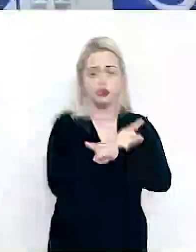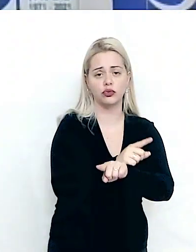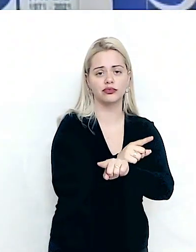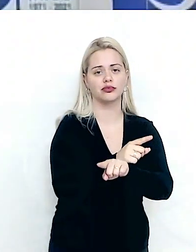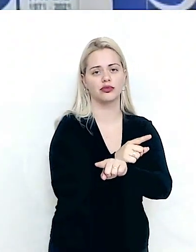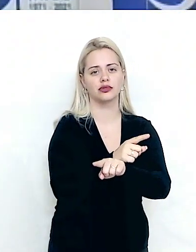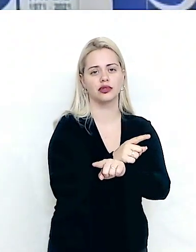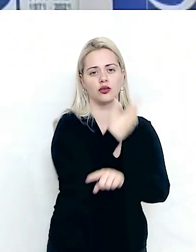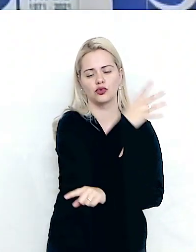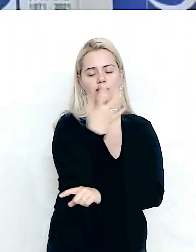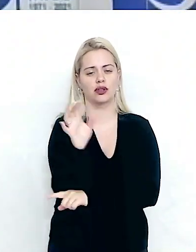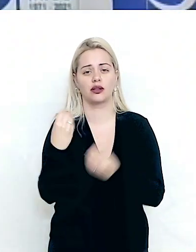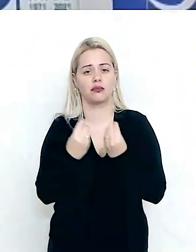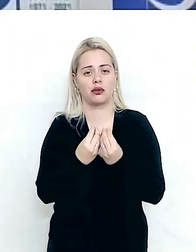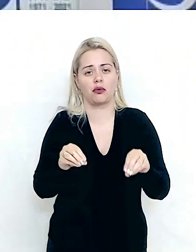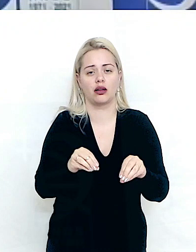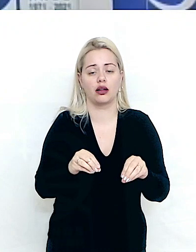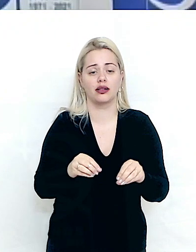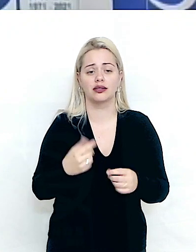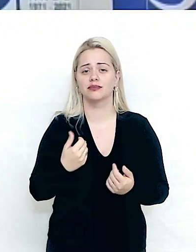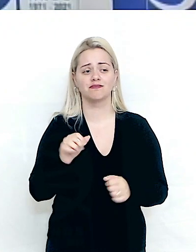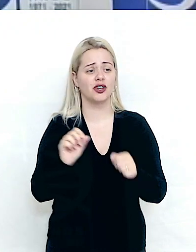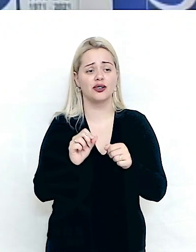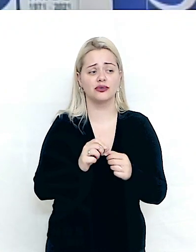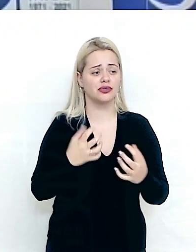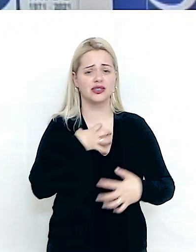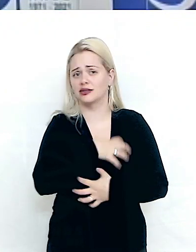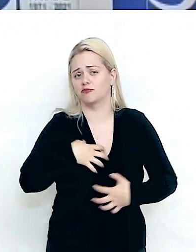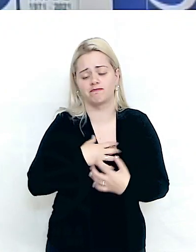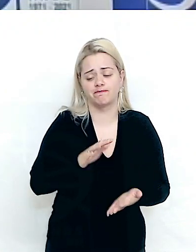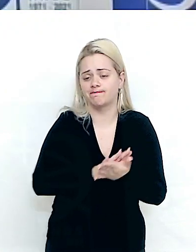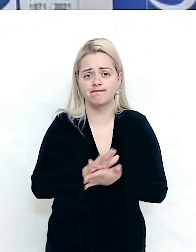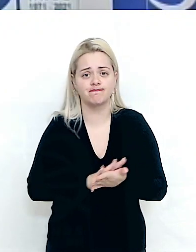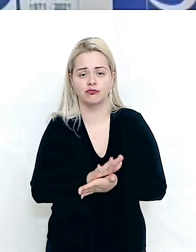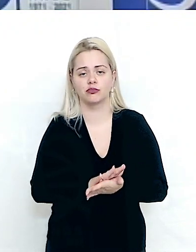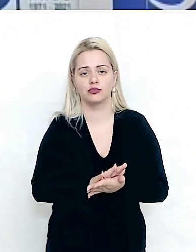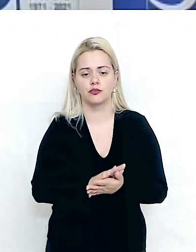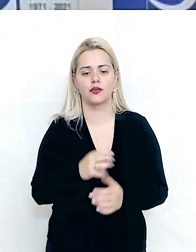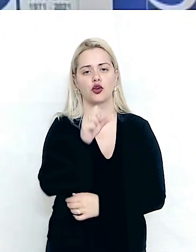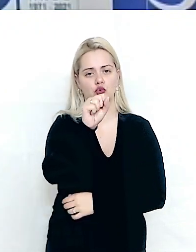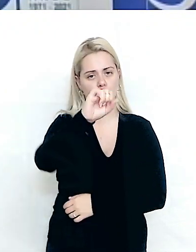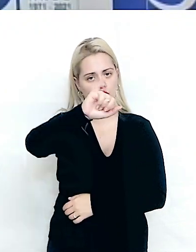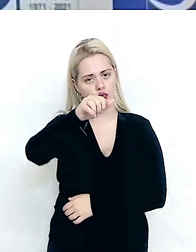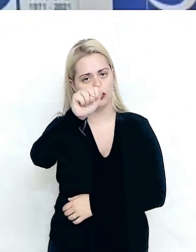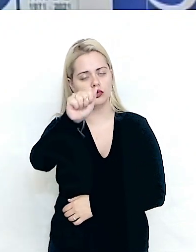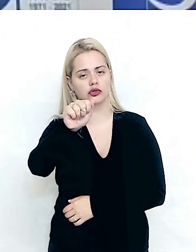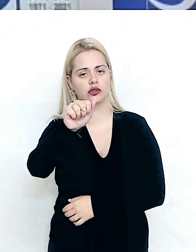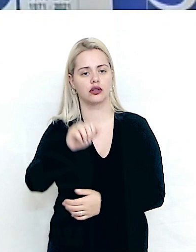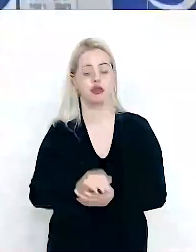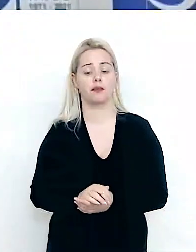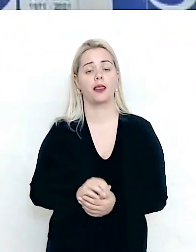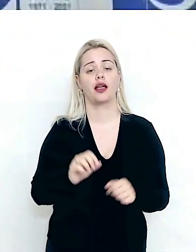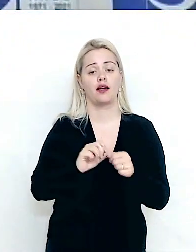uma coisa que não faz sentido. Outra questão, a produção de soja na Amazônia. Enfim, a soja que é produzida